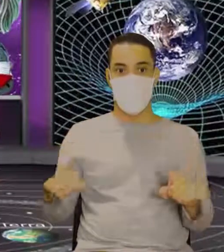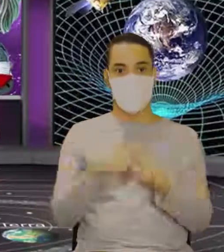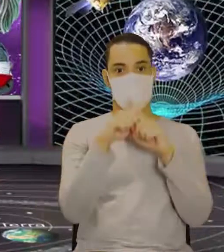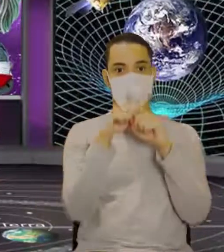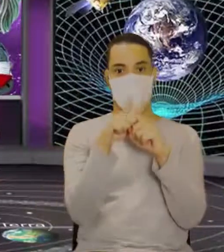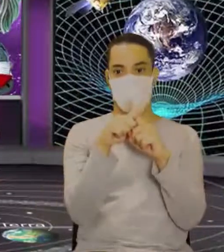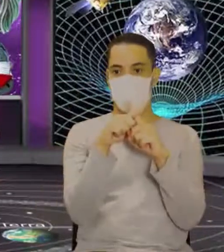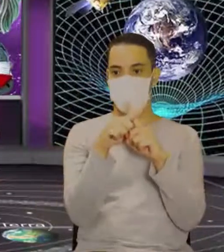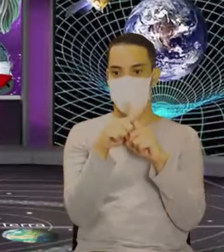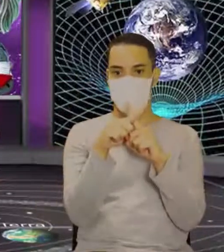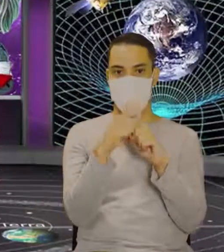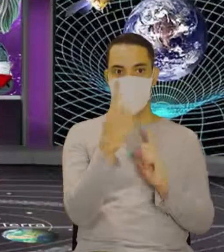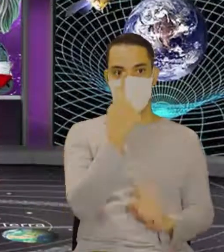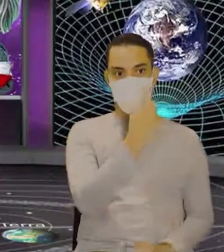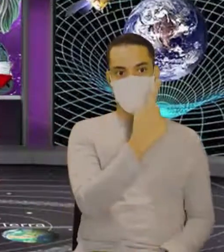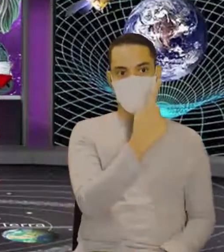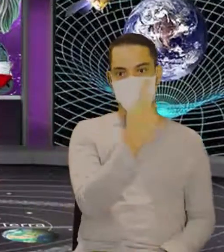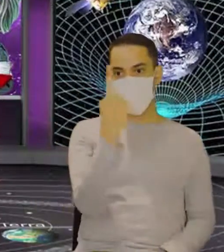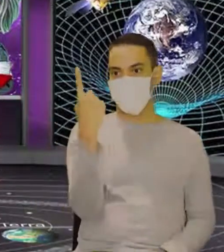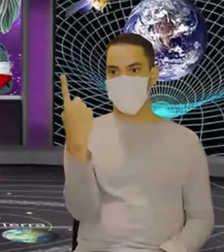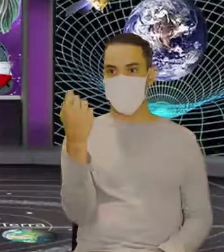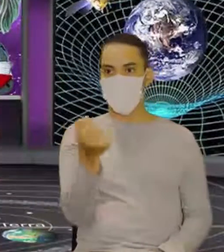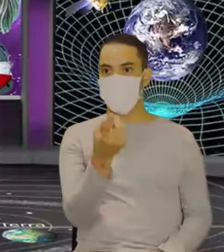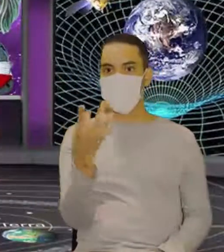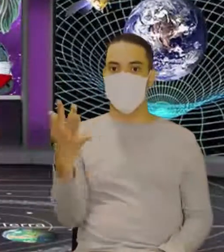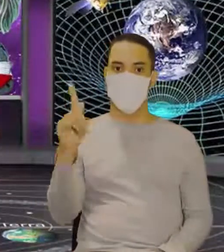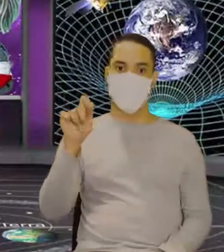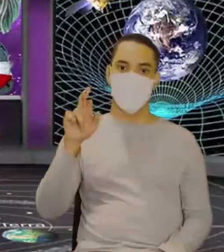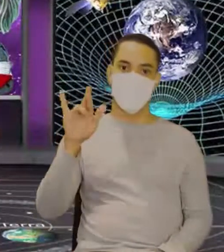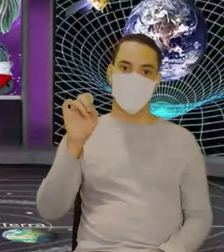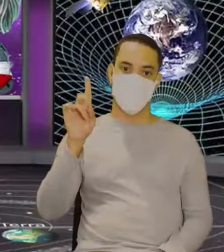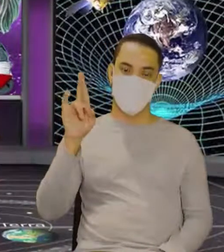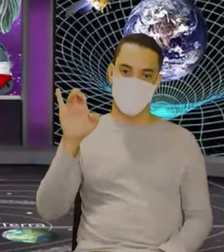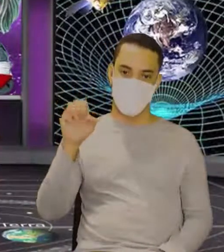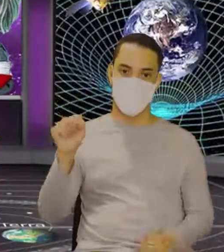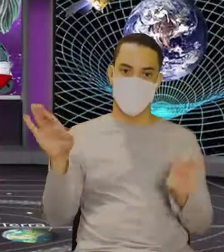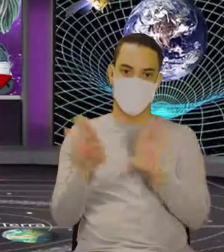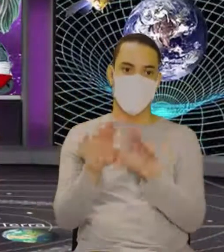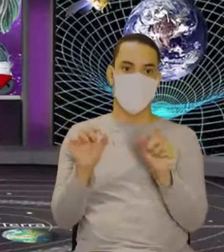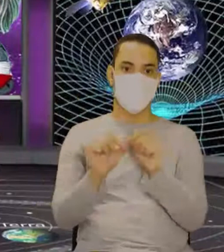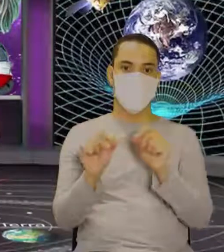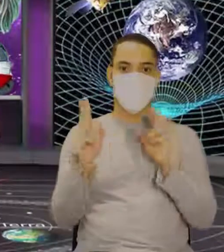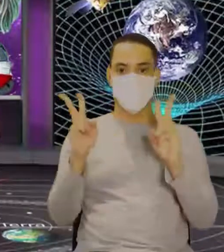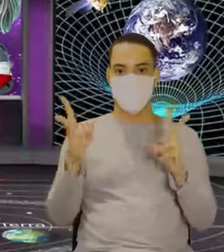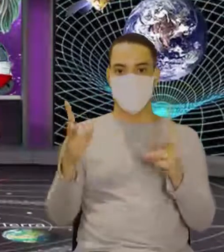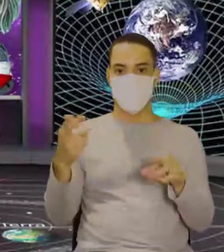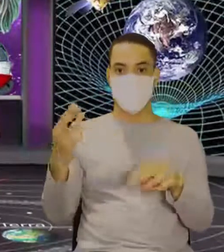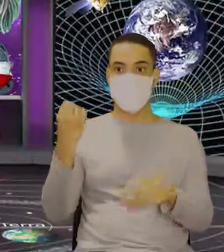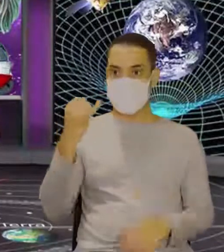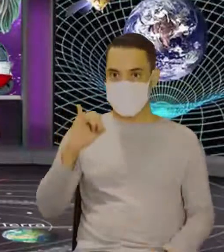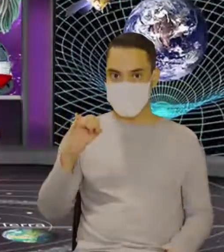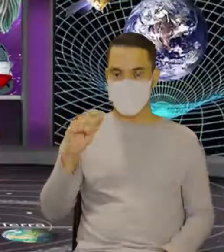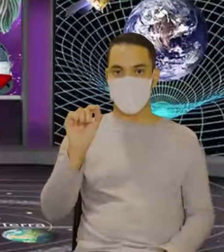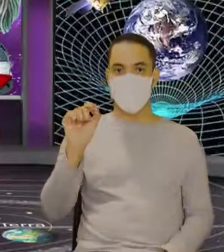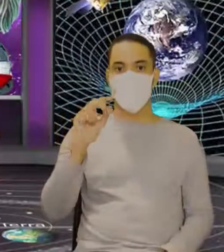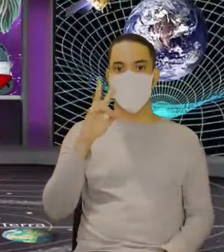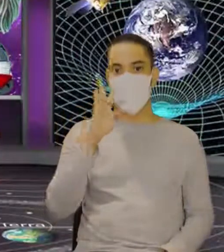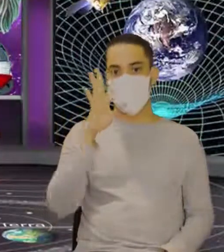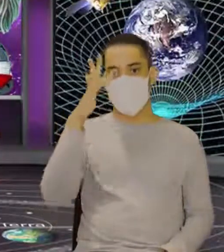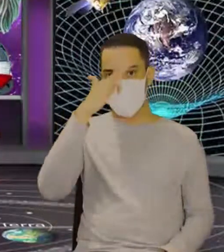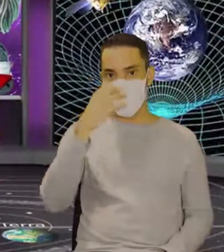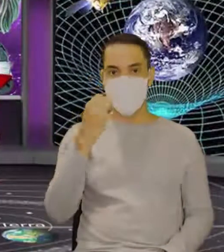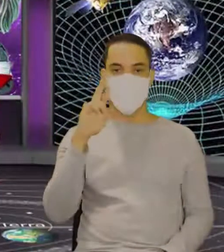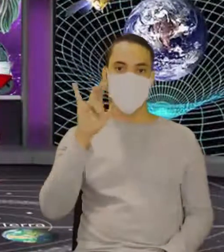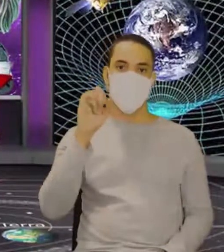multiplicar a eletromotriz de 1 pelo número de geradores. Você também vai fazer o mesmo quando a resistência interna é o quê? Igual.